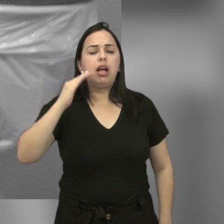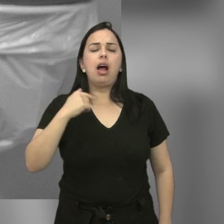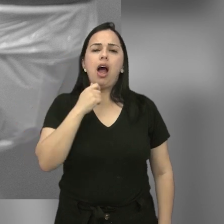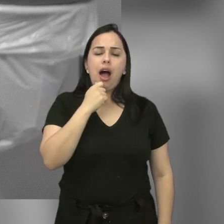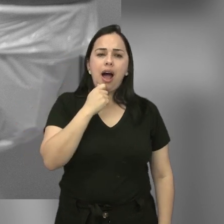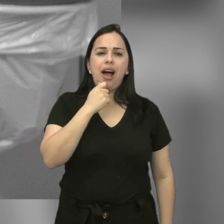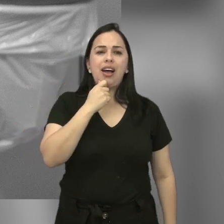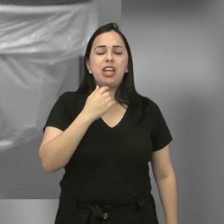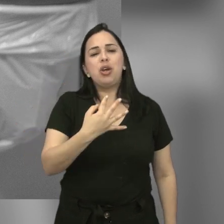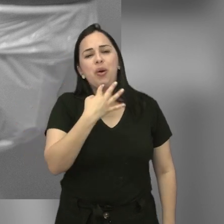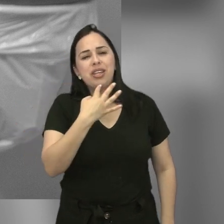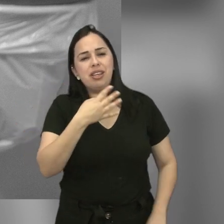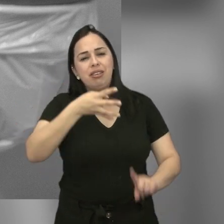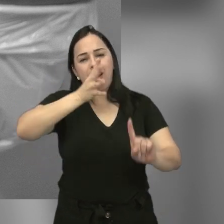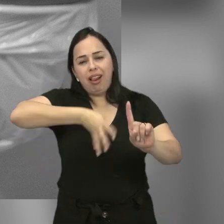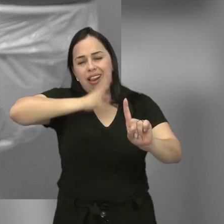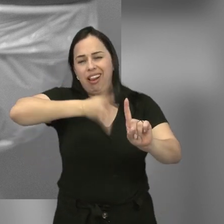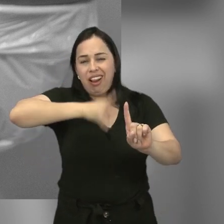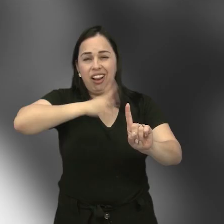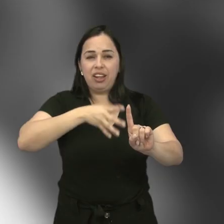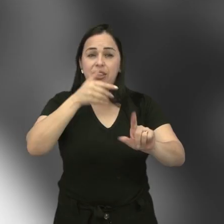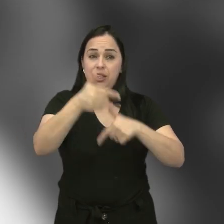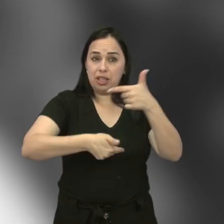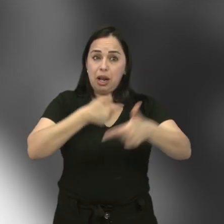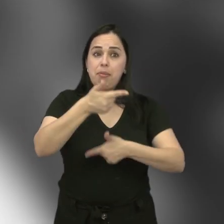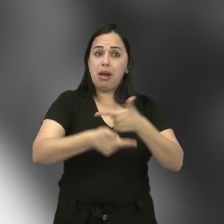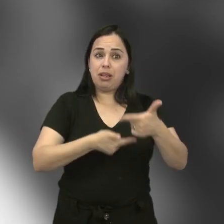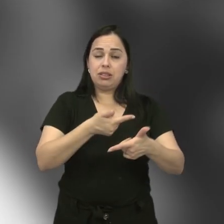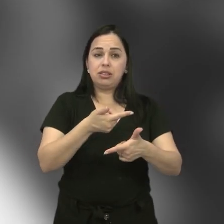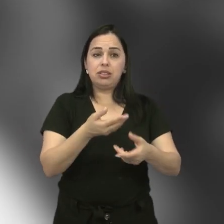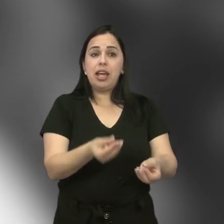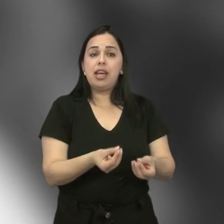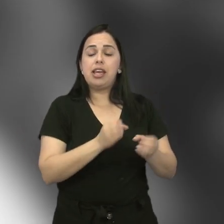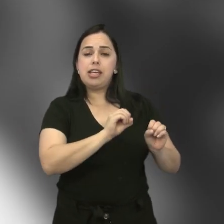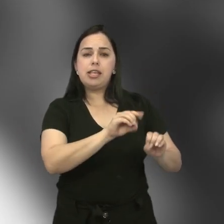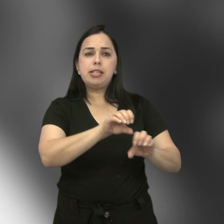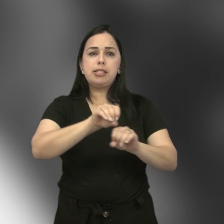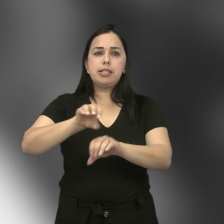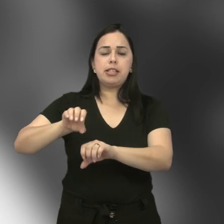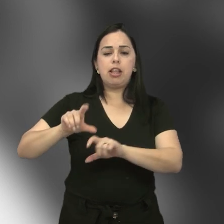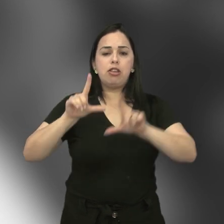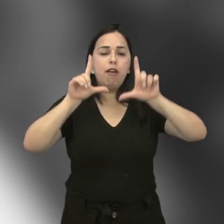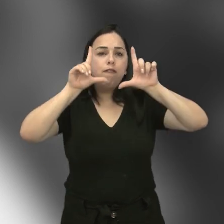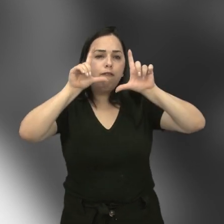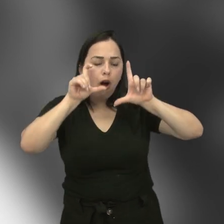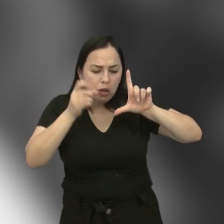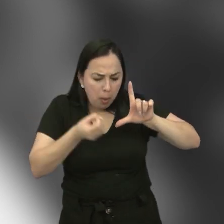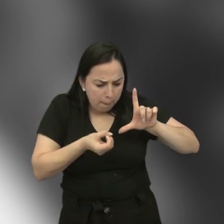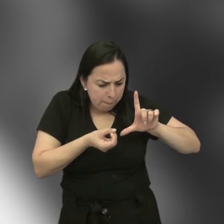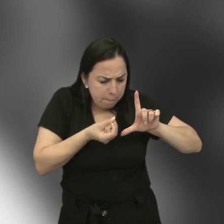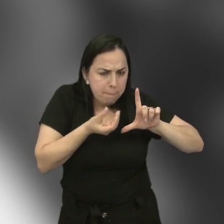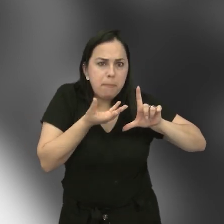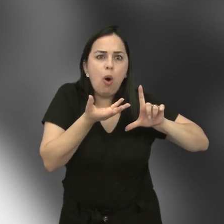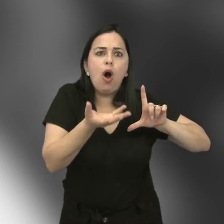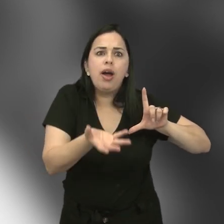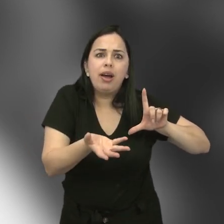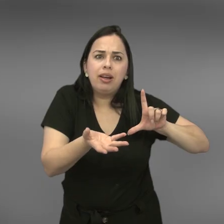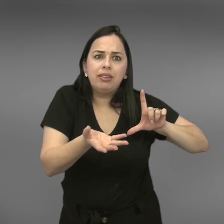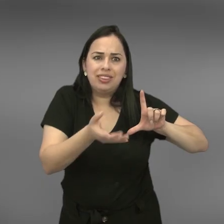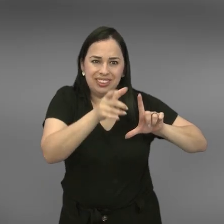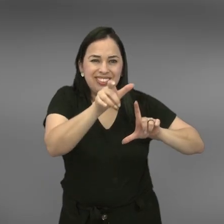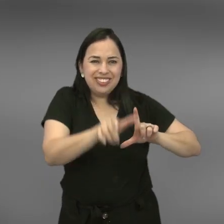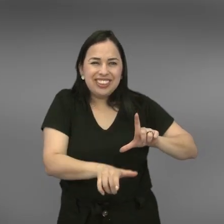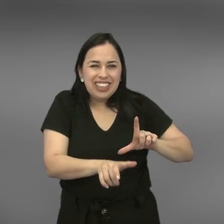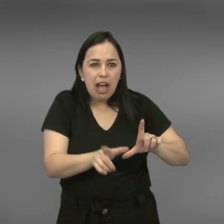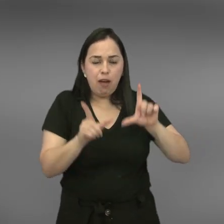está falando, conhecendo mais do seu trabalho. Você traz muito esse conceito de fotopoesia, né? A gente diz que você é uma